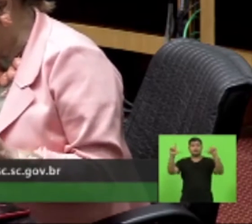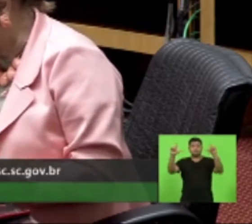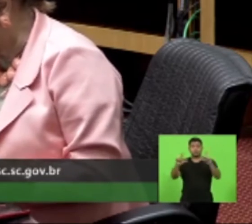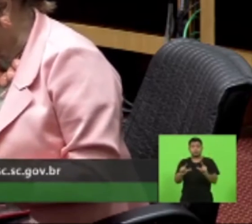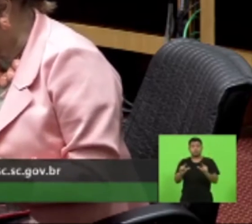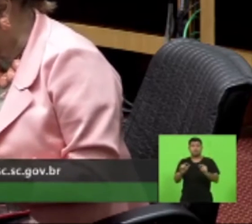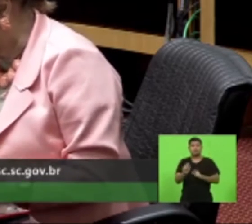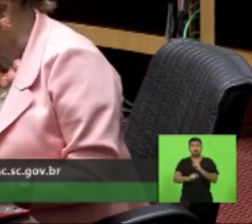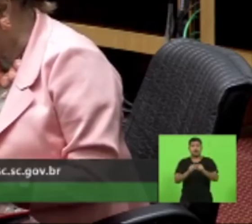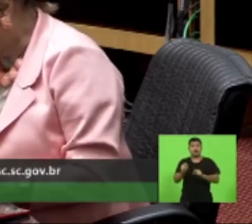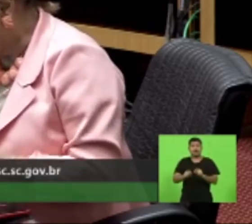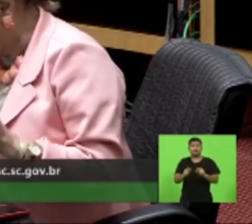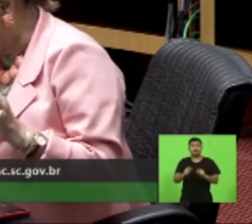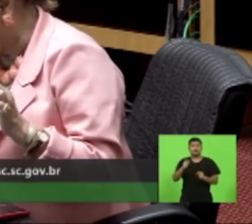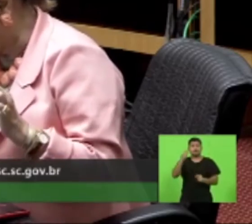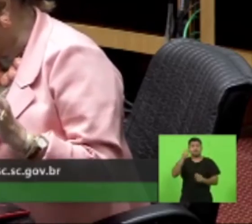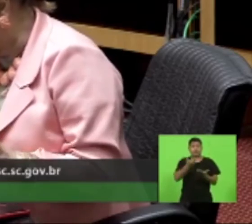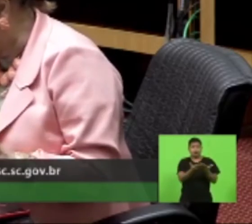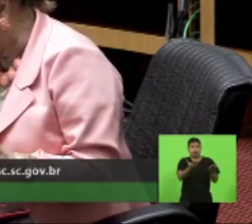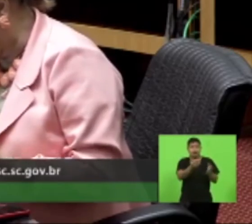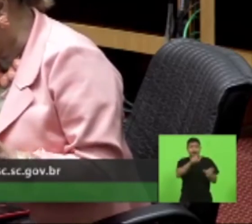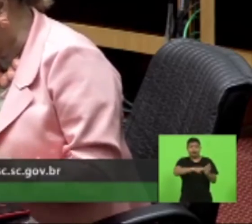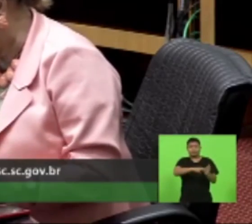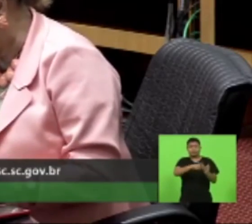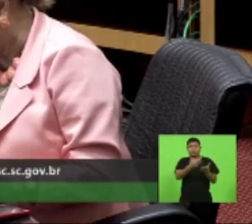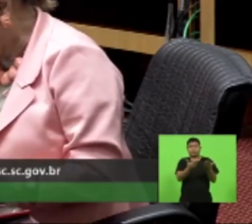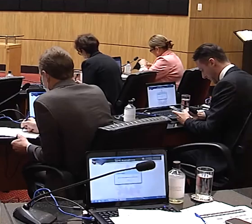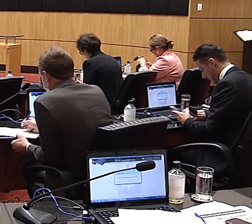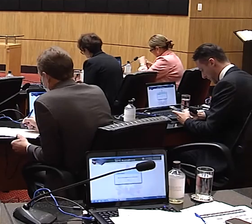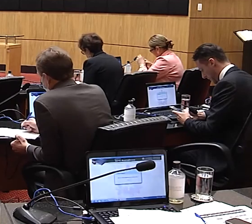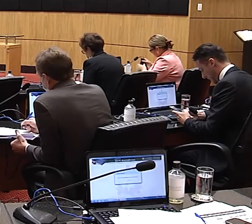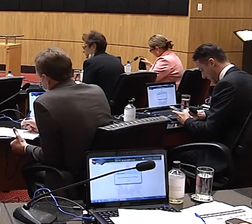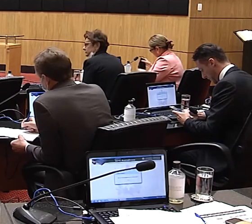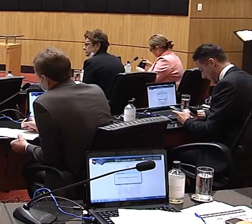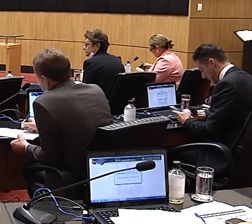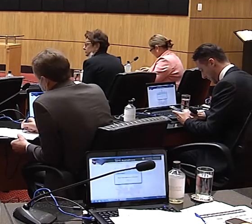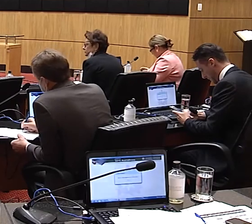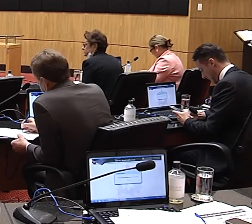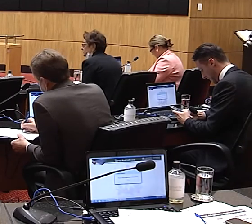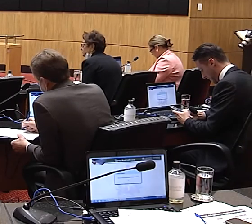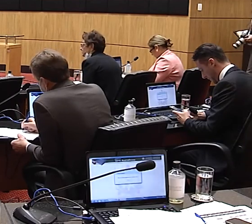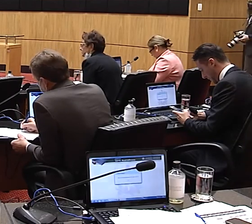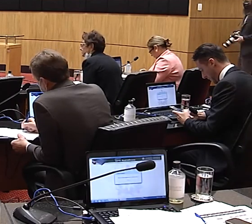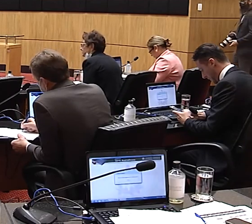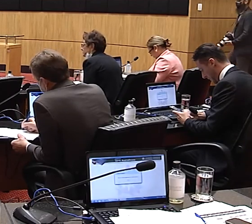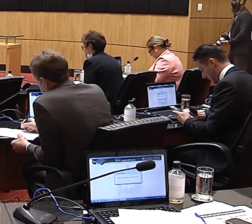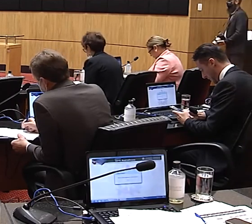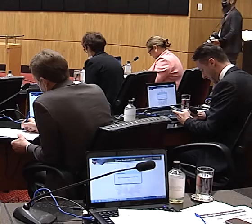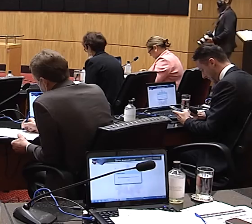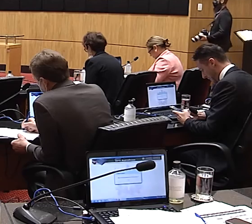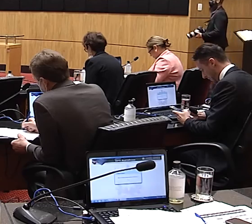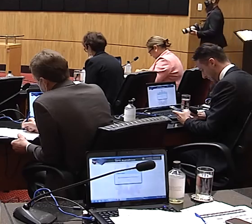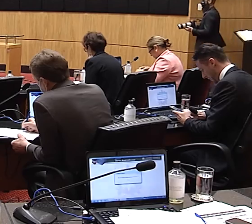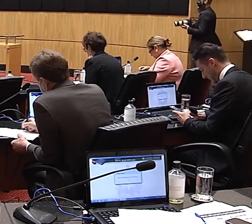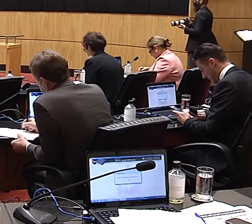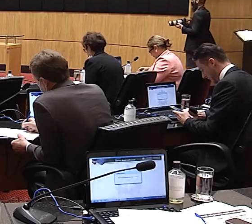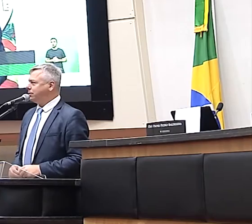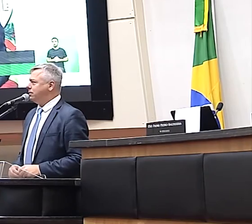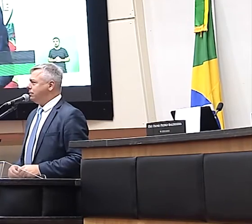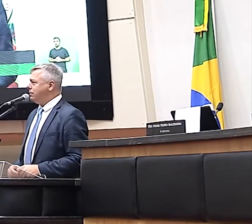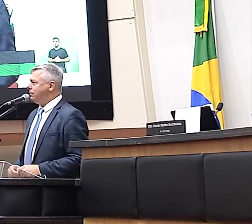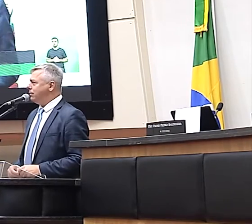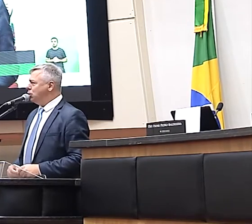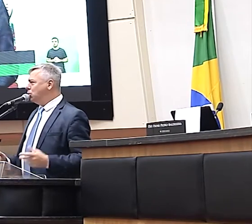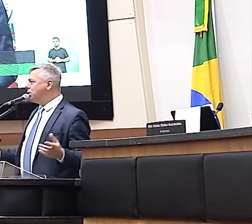da dependência da energia que vem das hidrelétricas por exemplo na mesma sessão os parlamentares aprovaram um projeto